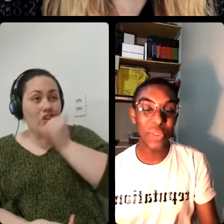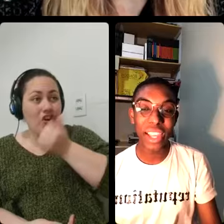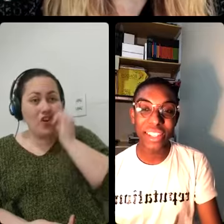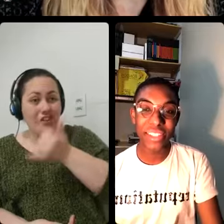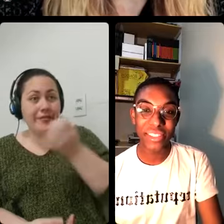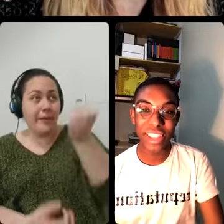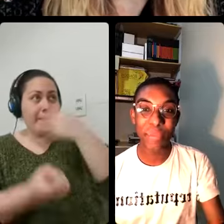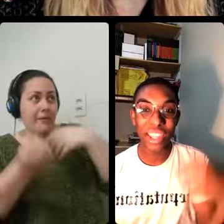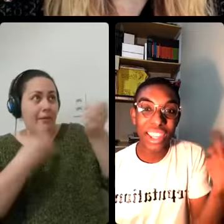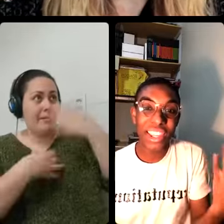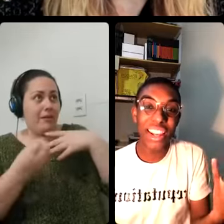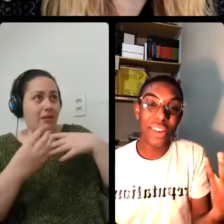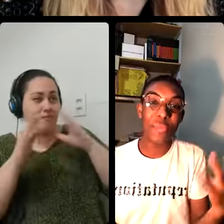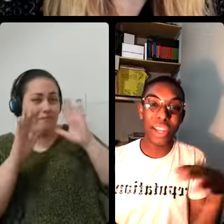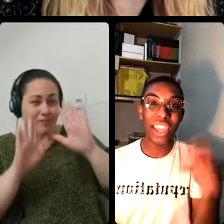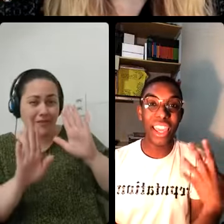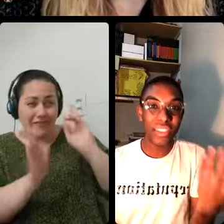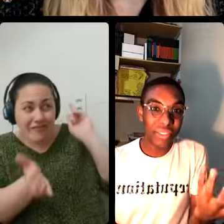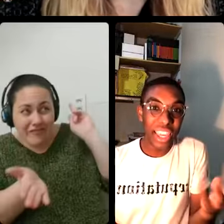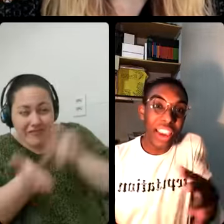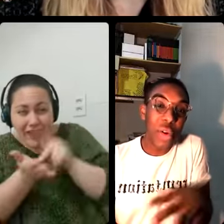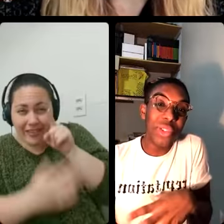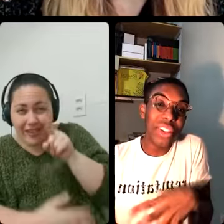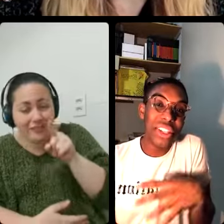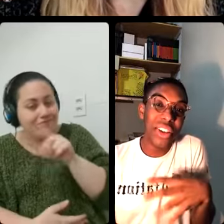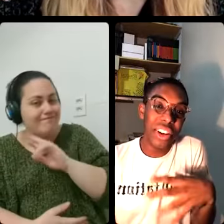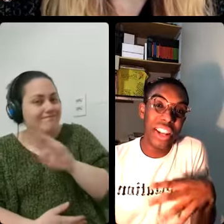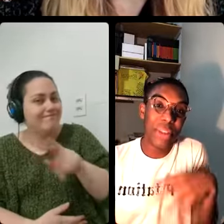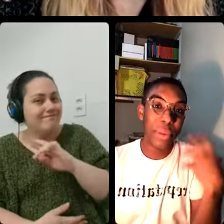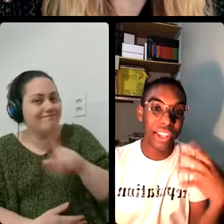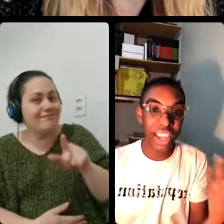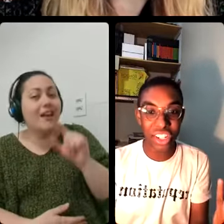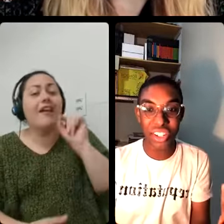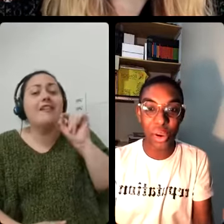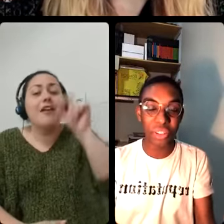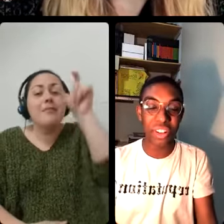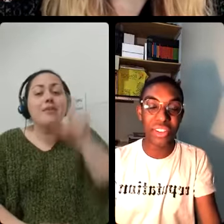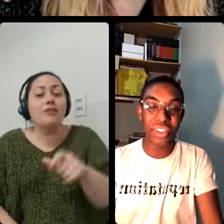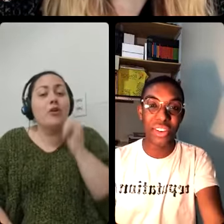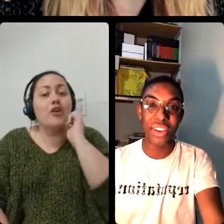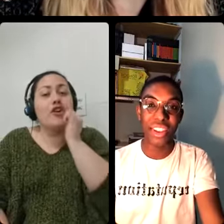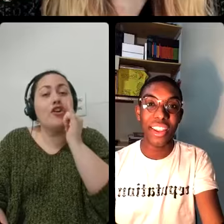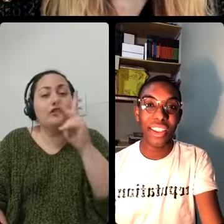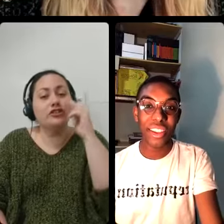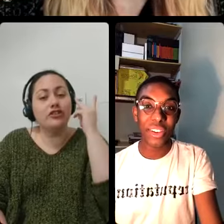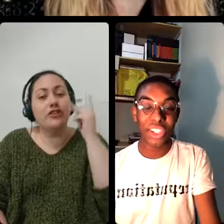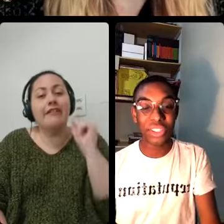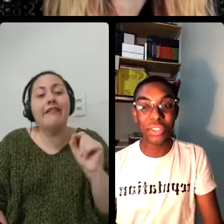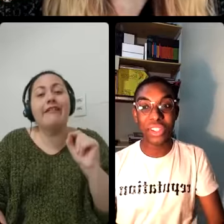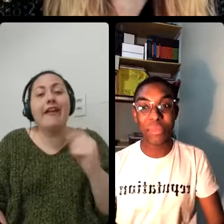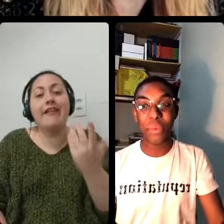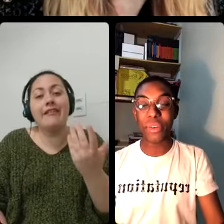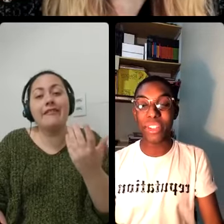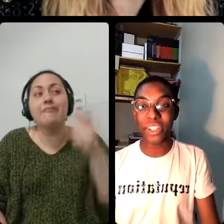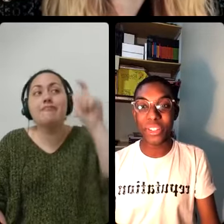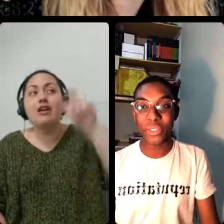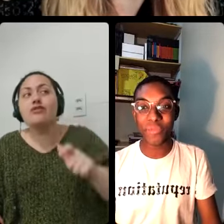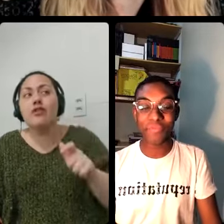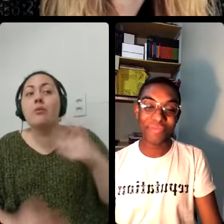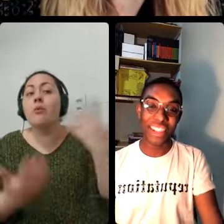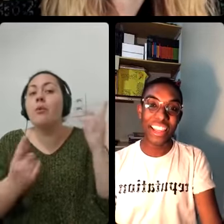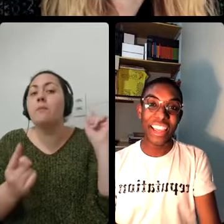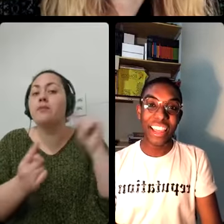assim que acontece, né? Para quem conta essa história, né? E para quem a gente está contando essa história. Acho que tudo isso é bem Sim.